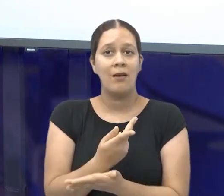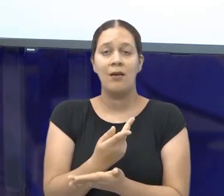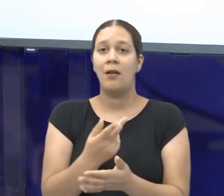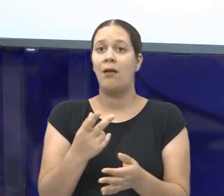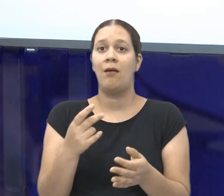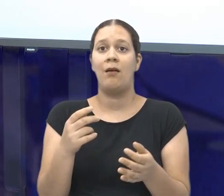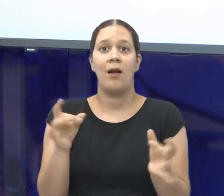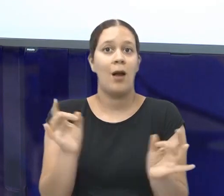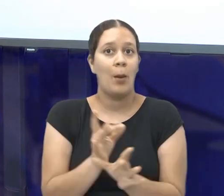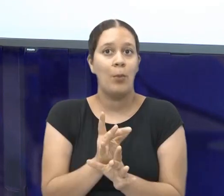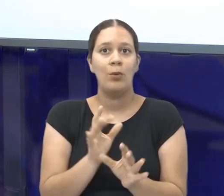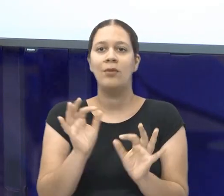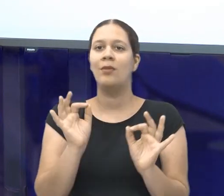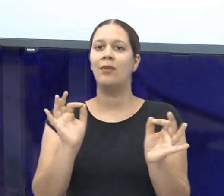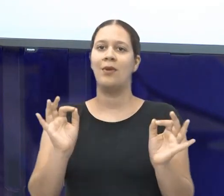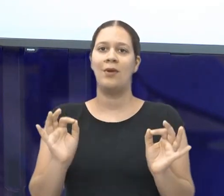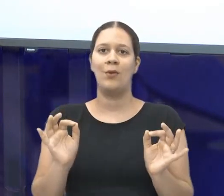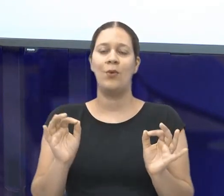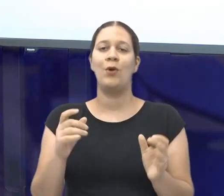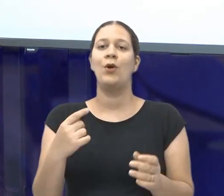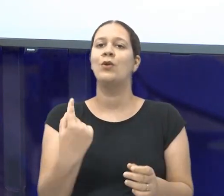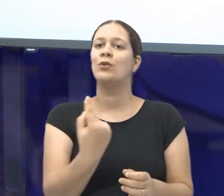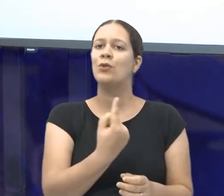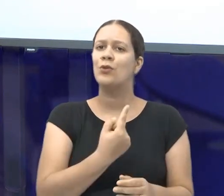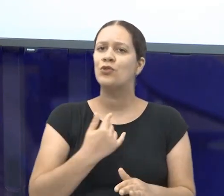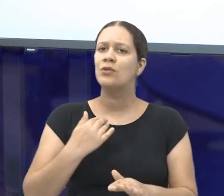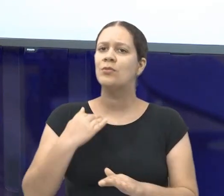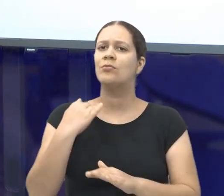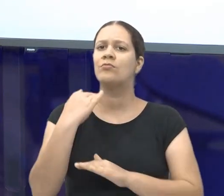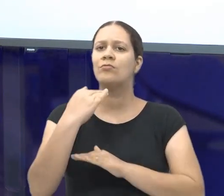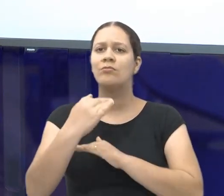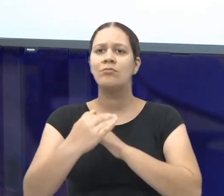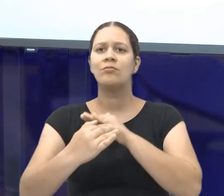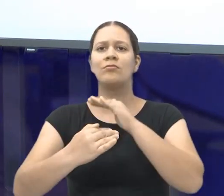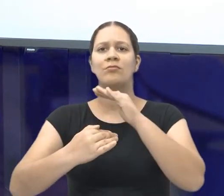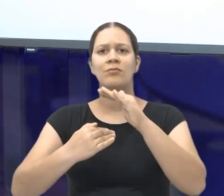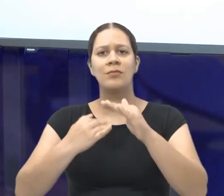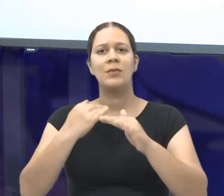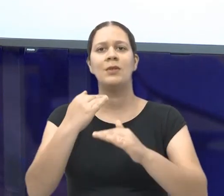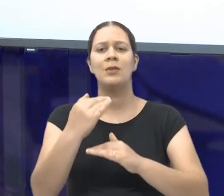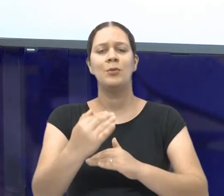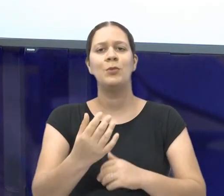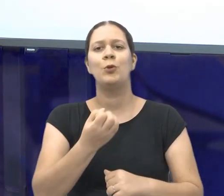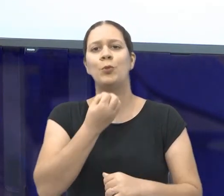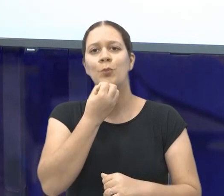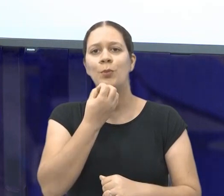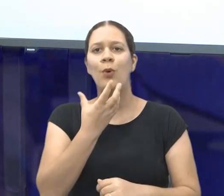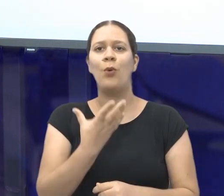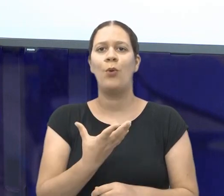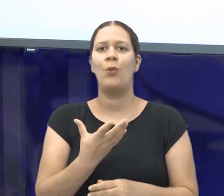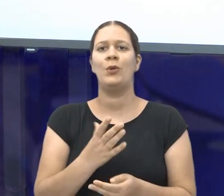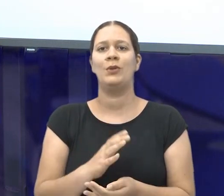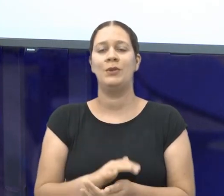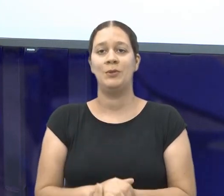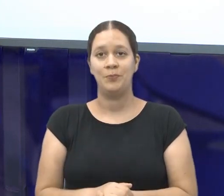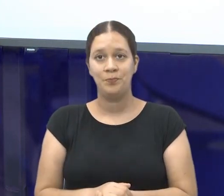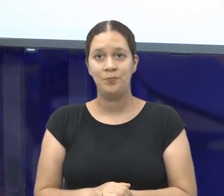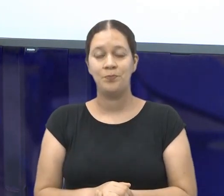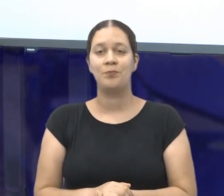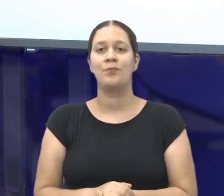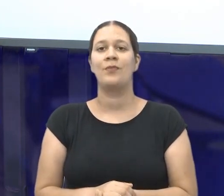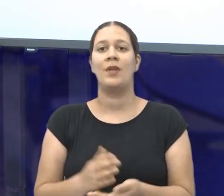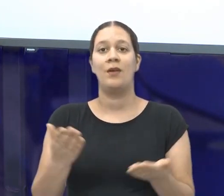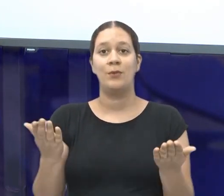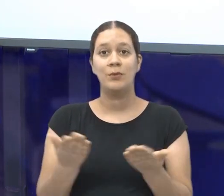não, ao contrário. Quer dizer que nós estamos num caminho, e num caminho bom. Não é verdade? Pois bem, pegou